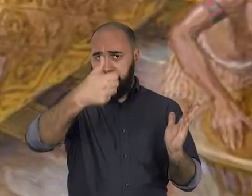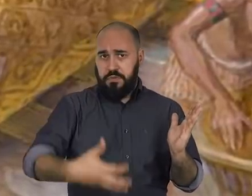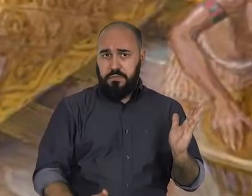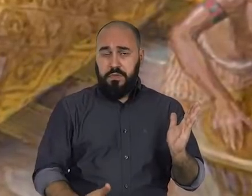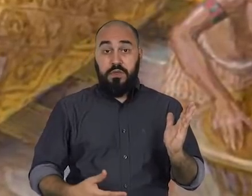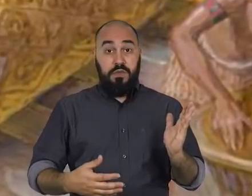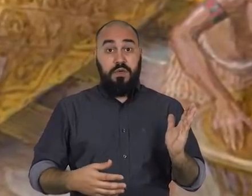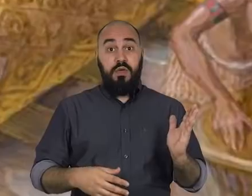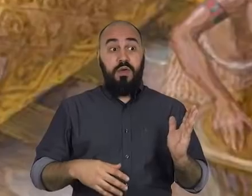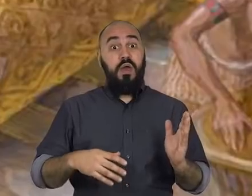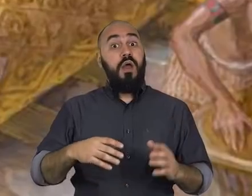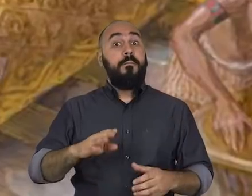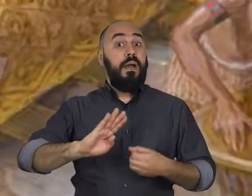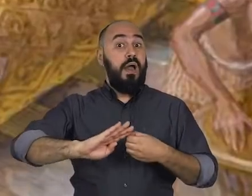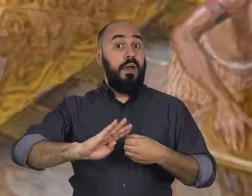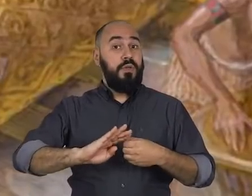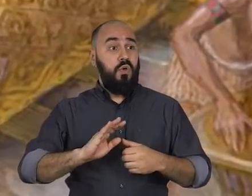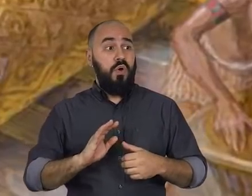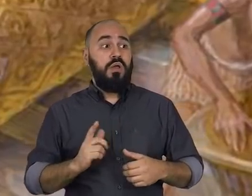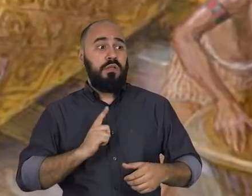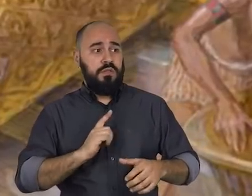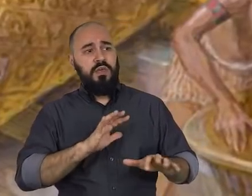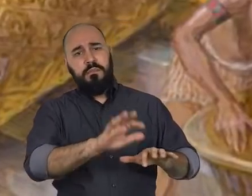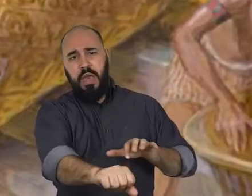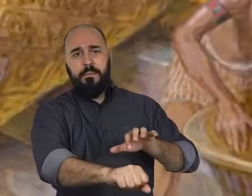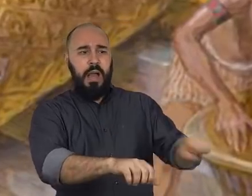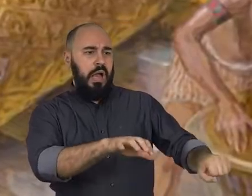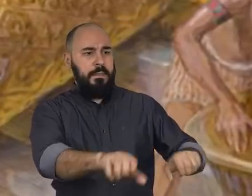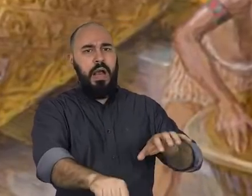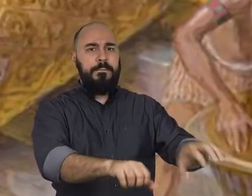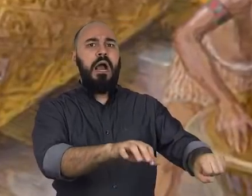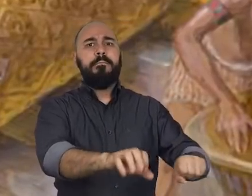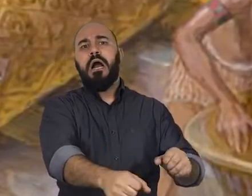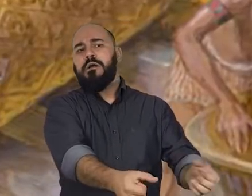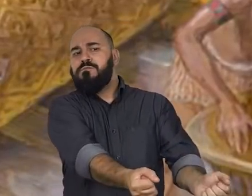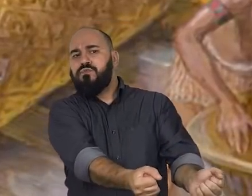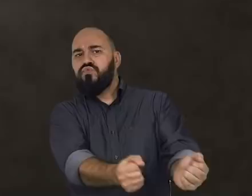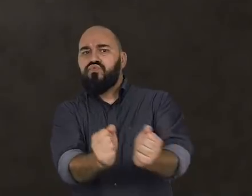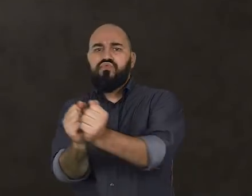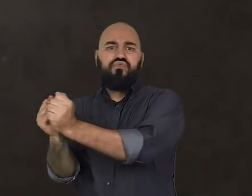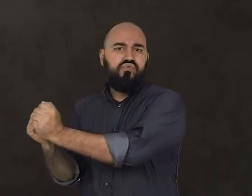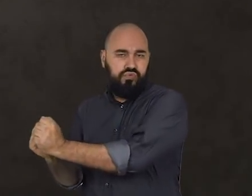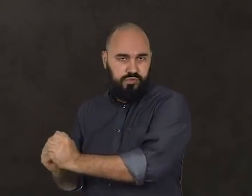Babilônia deportou várias outras pessoas para o reino de Nabucodonosor.